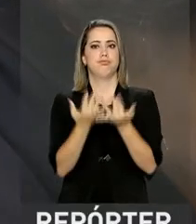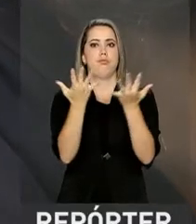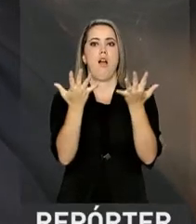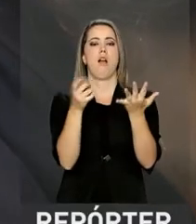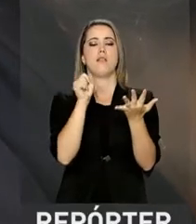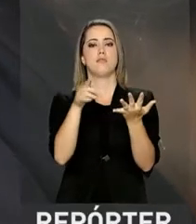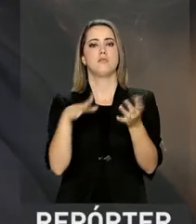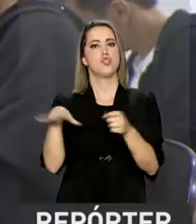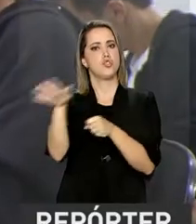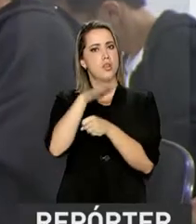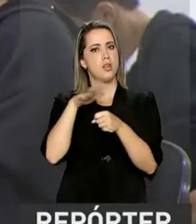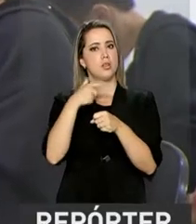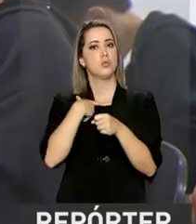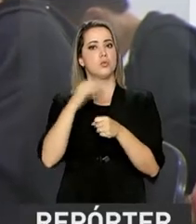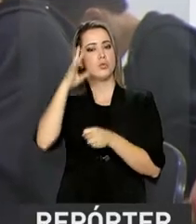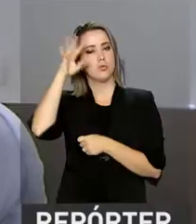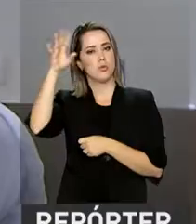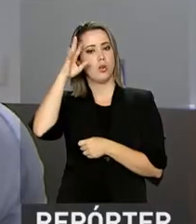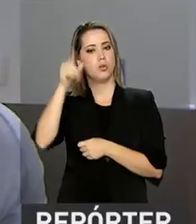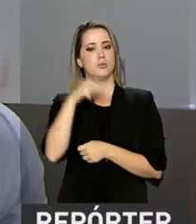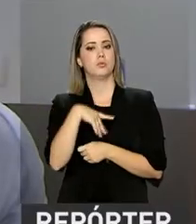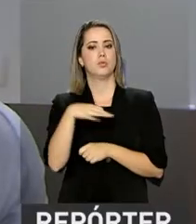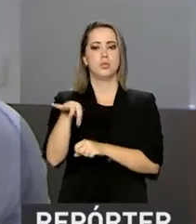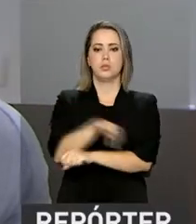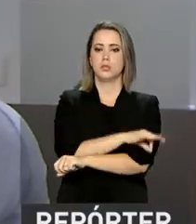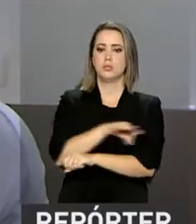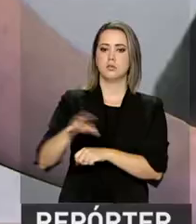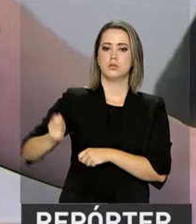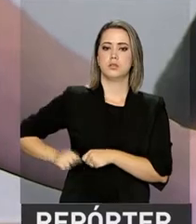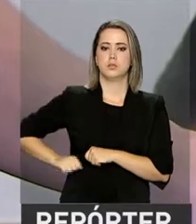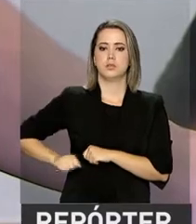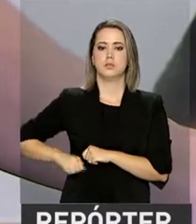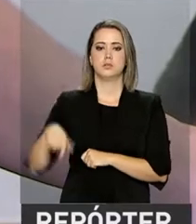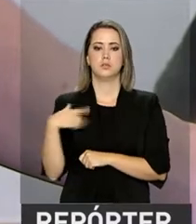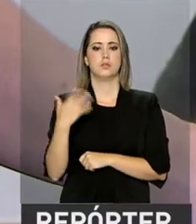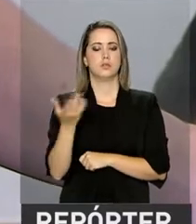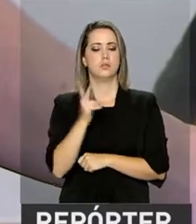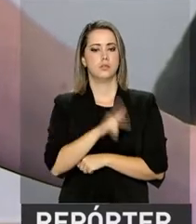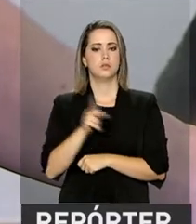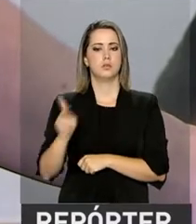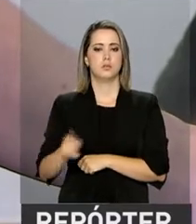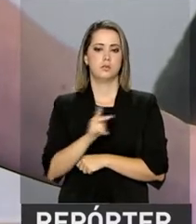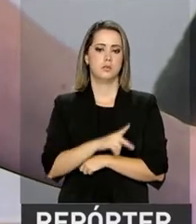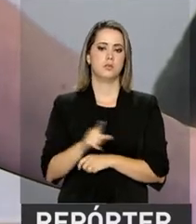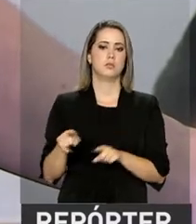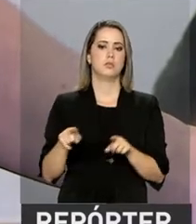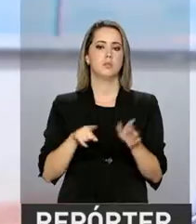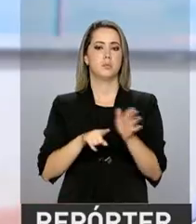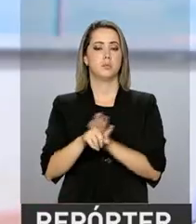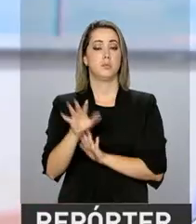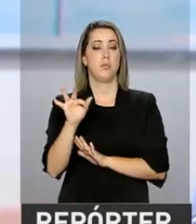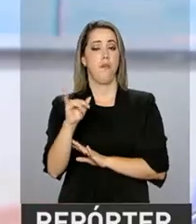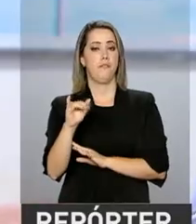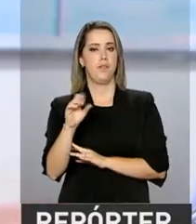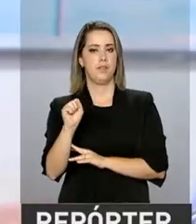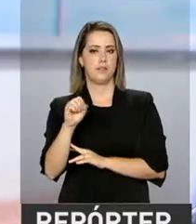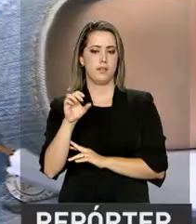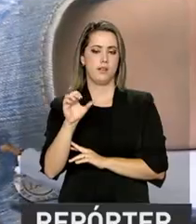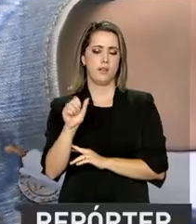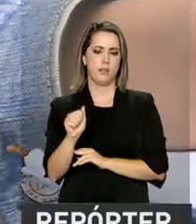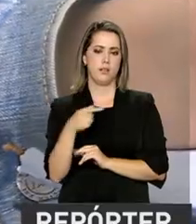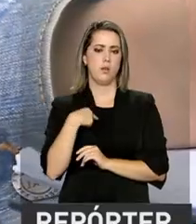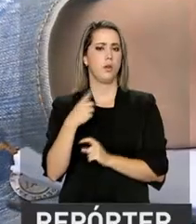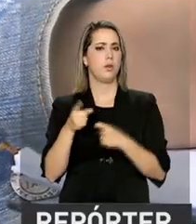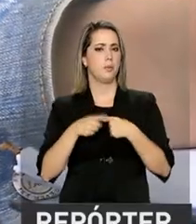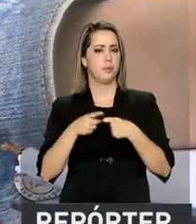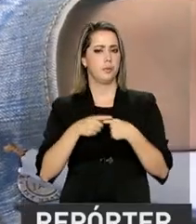de sonhos. Eu quero ser arquiteto. Eu quero ser diplomata. Quero ser professor e pesquisador na área de física. Eu quero ser médica.